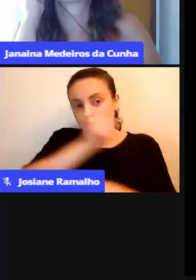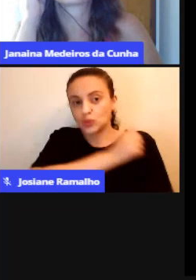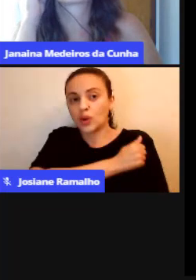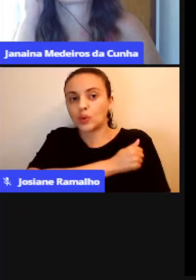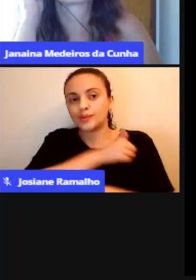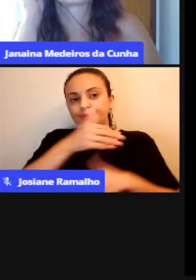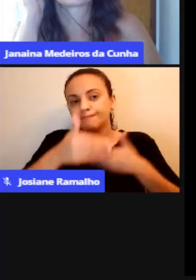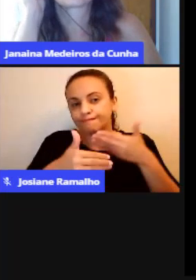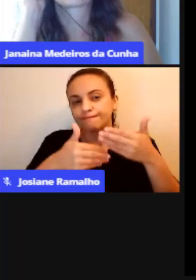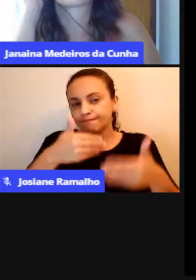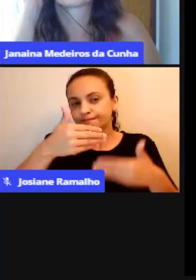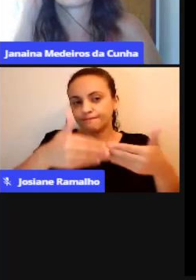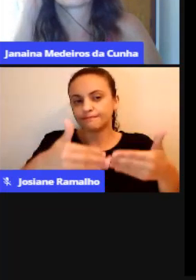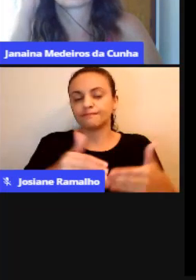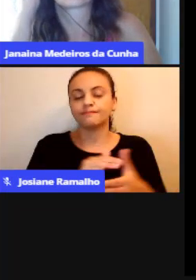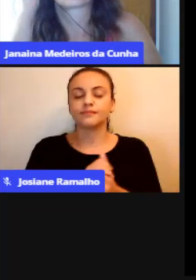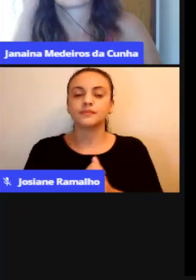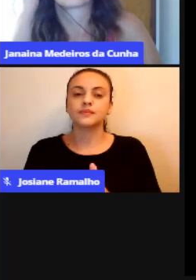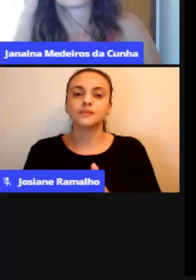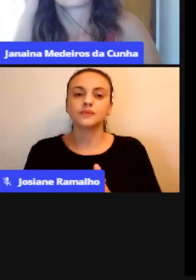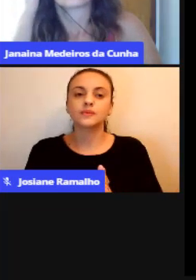Pode passar.